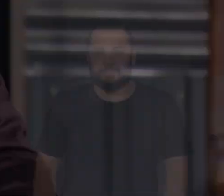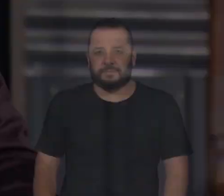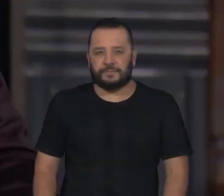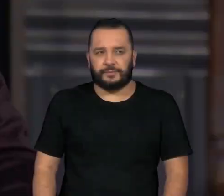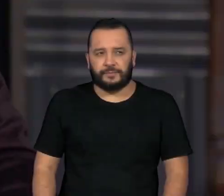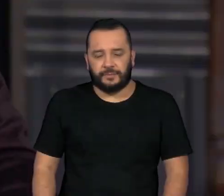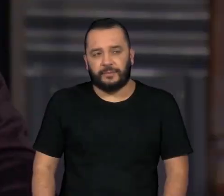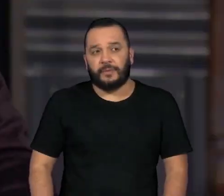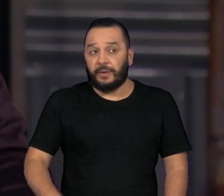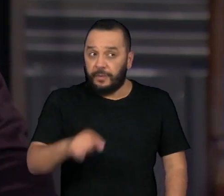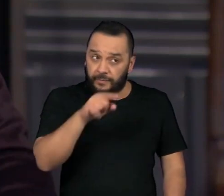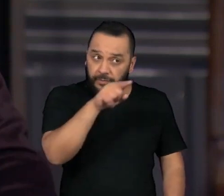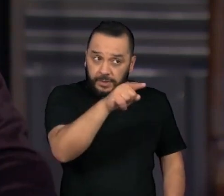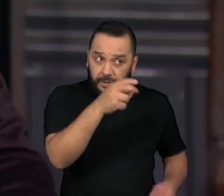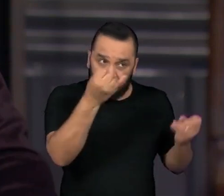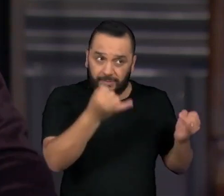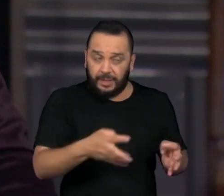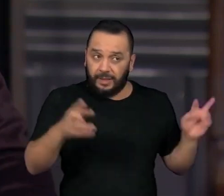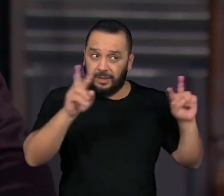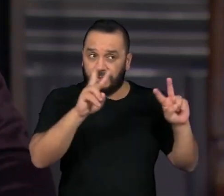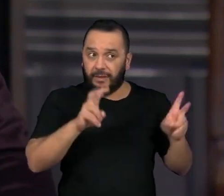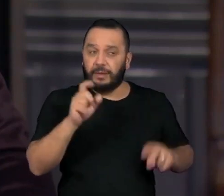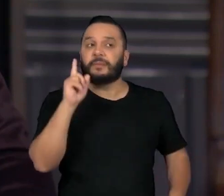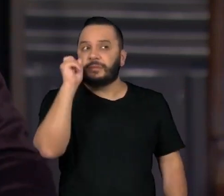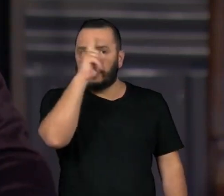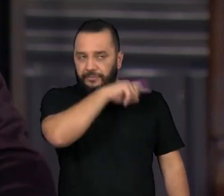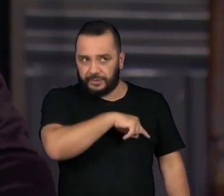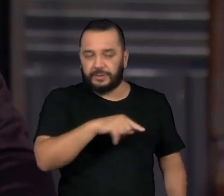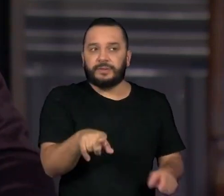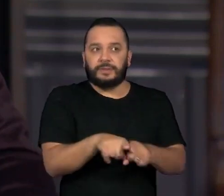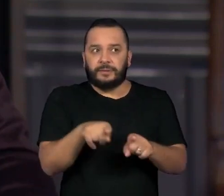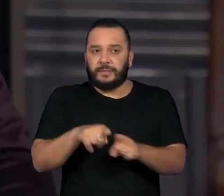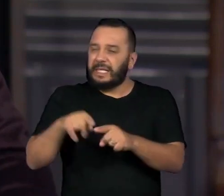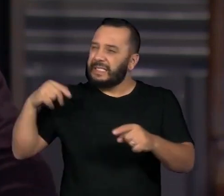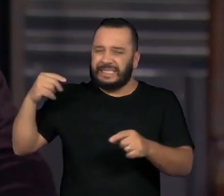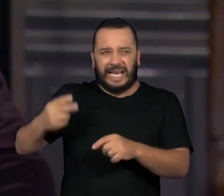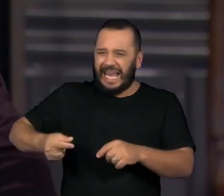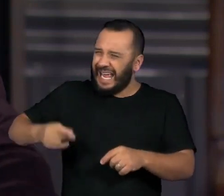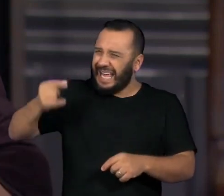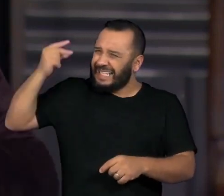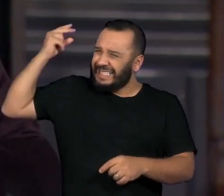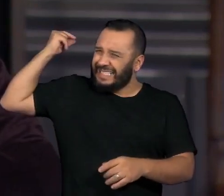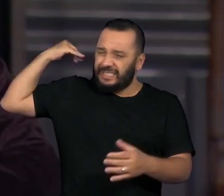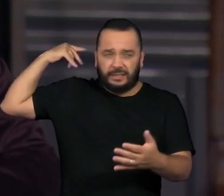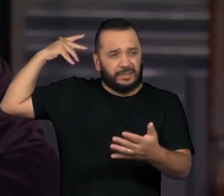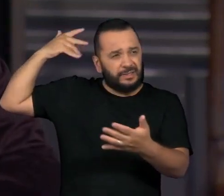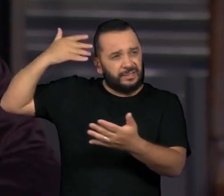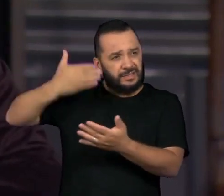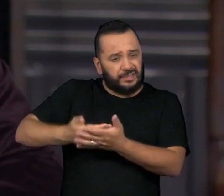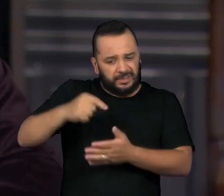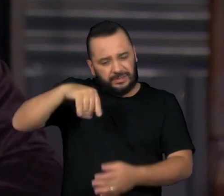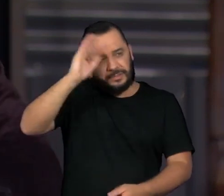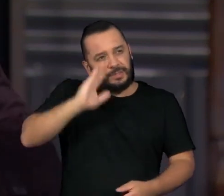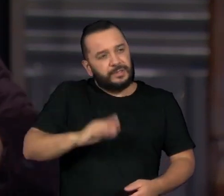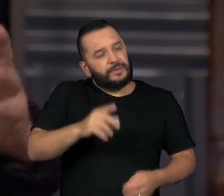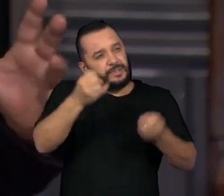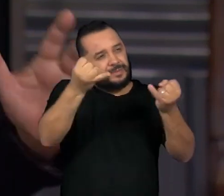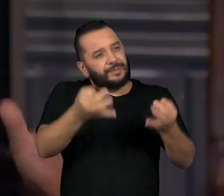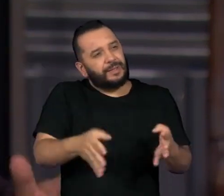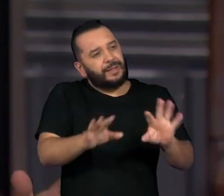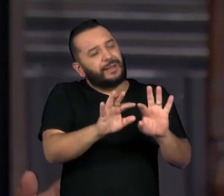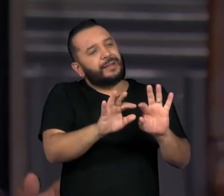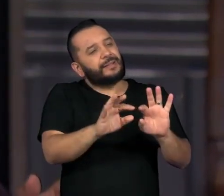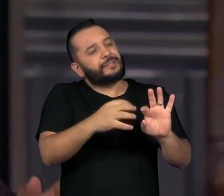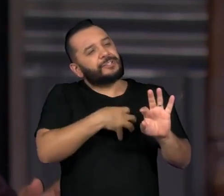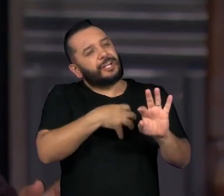Você aborda temas muito difíceis, né, muito antigos no Brasil, de uma maneira simples. É esse